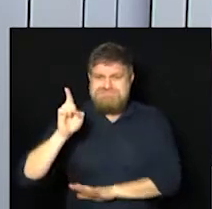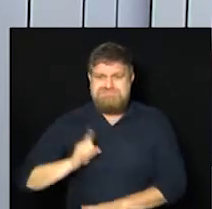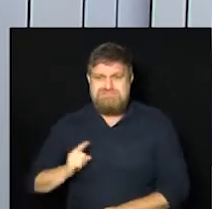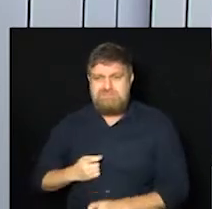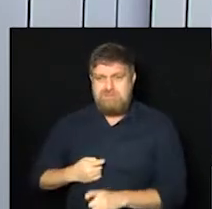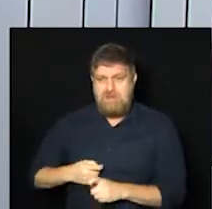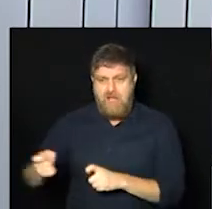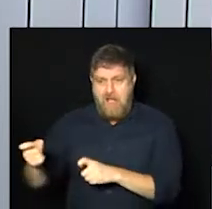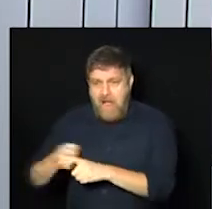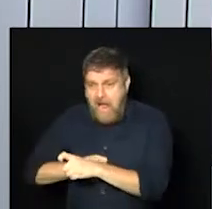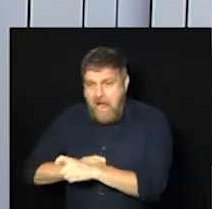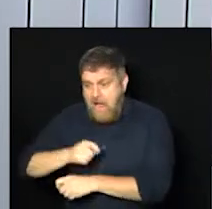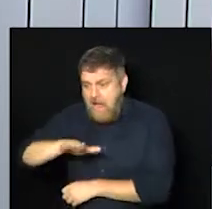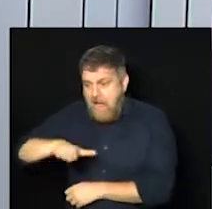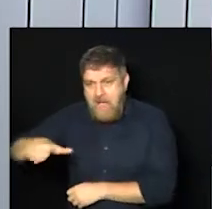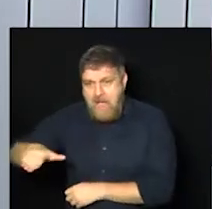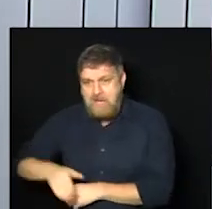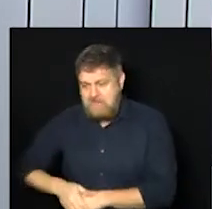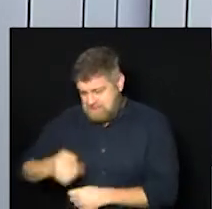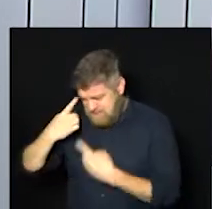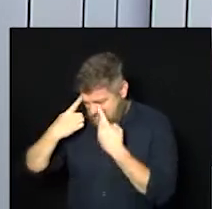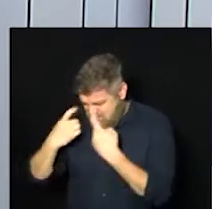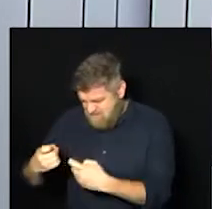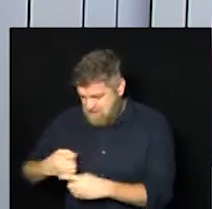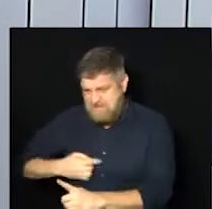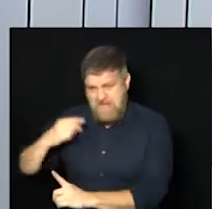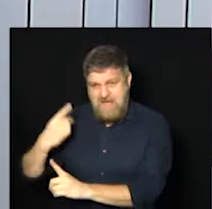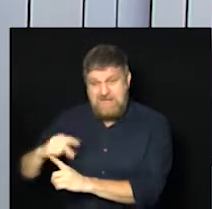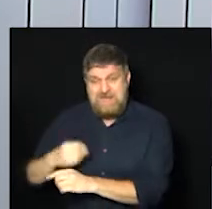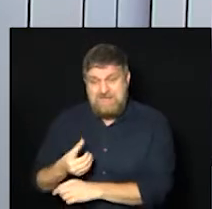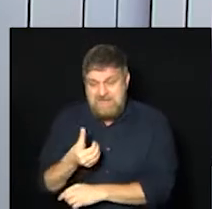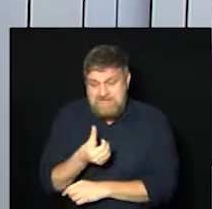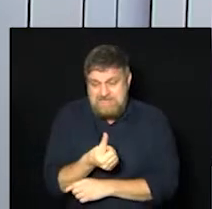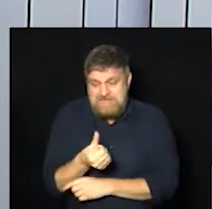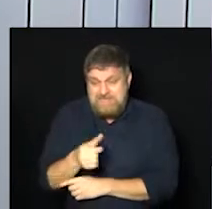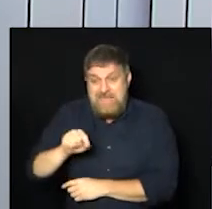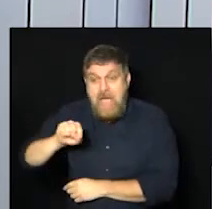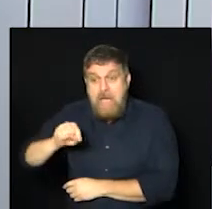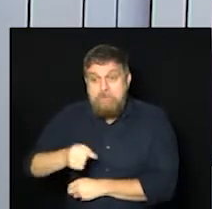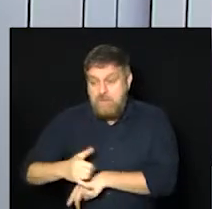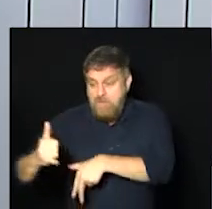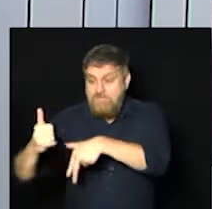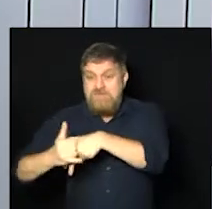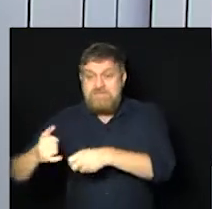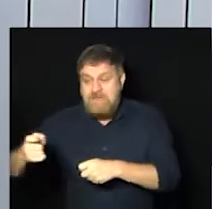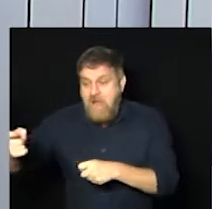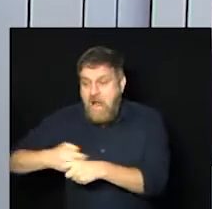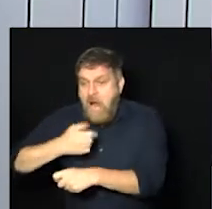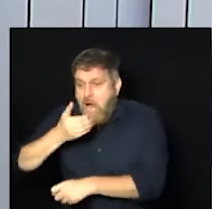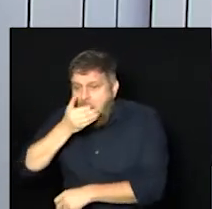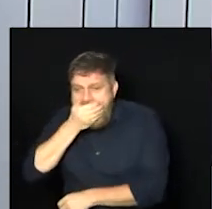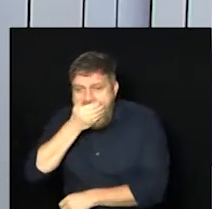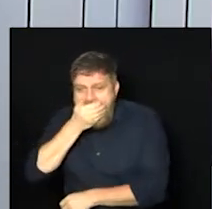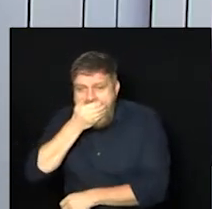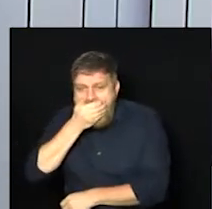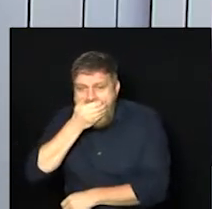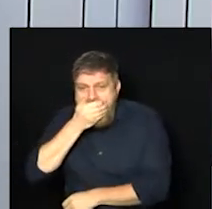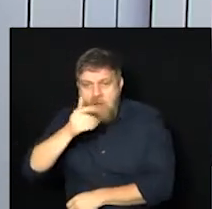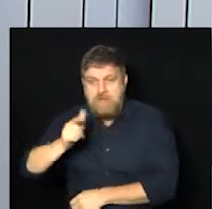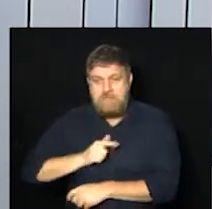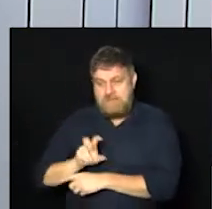de 2018. 66 mil vítimas de estupro, dentre as quais